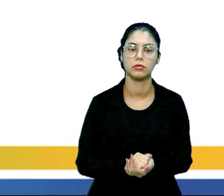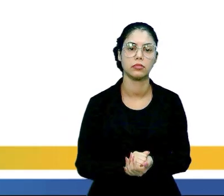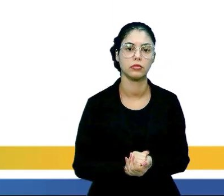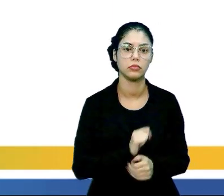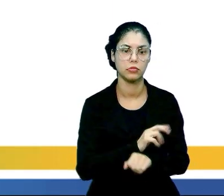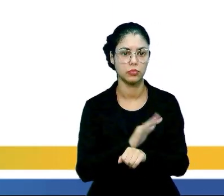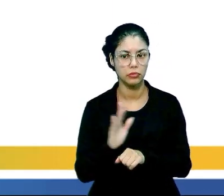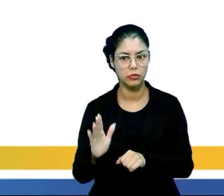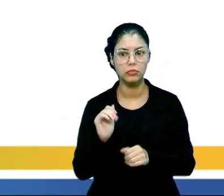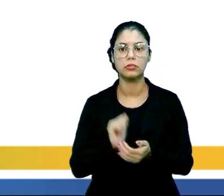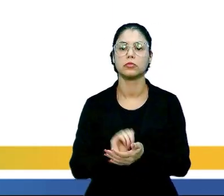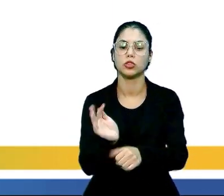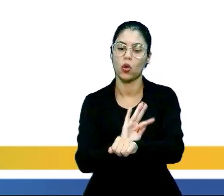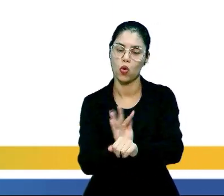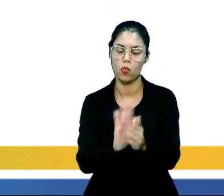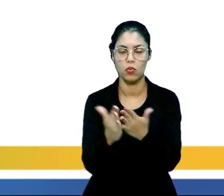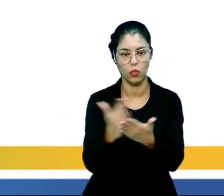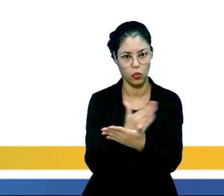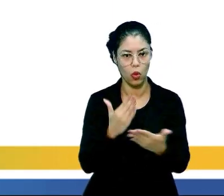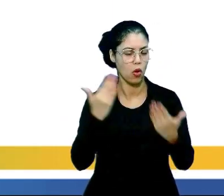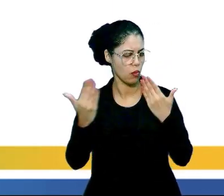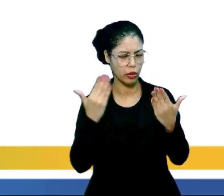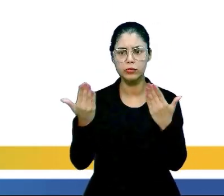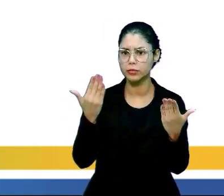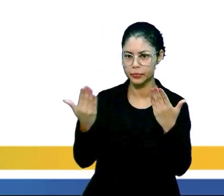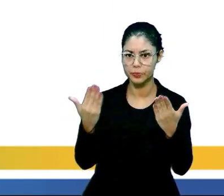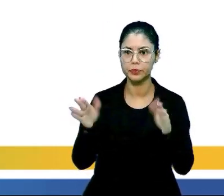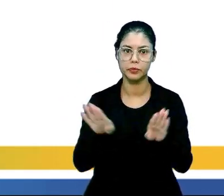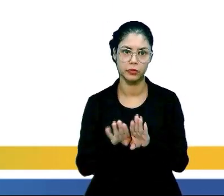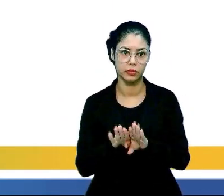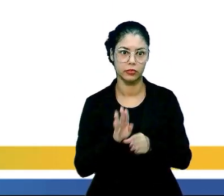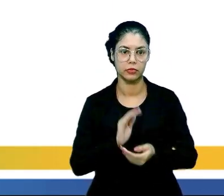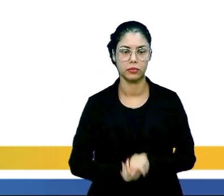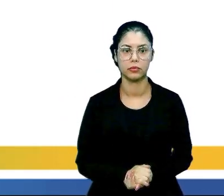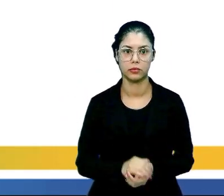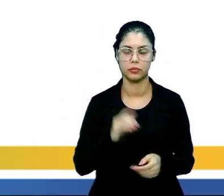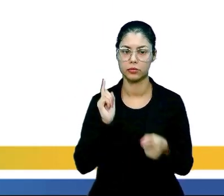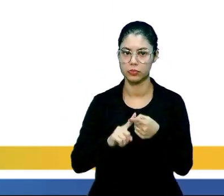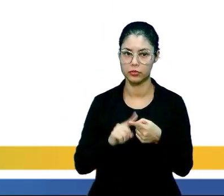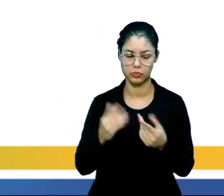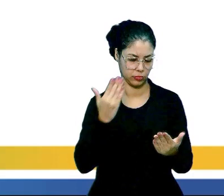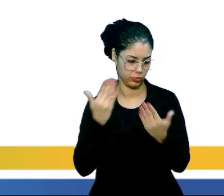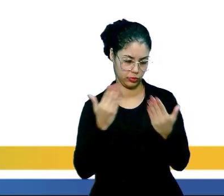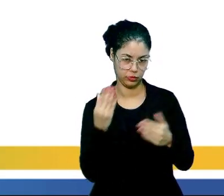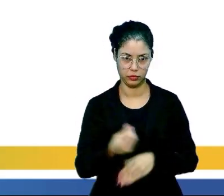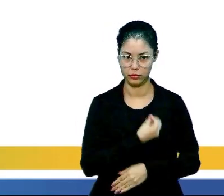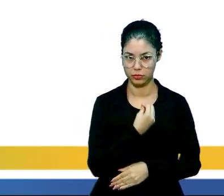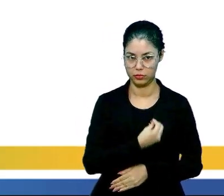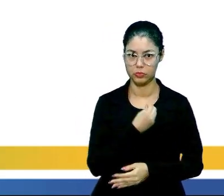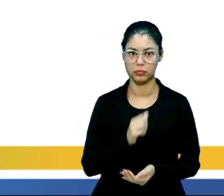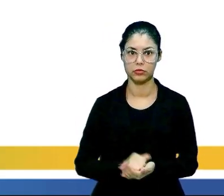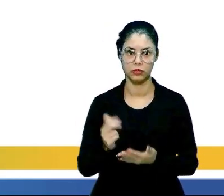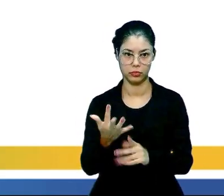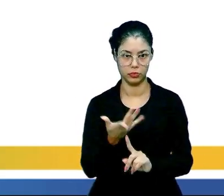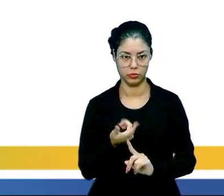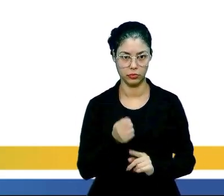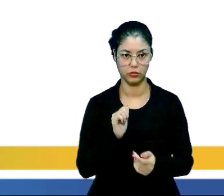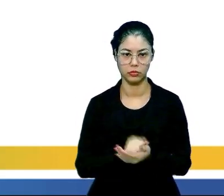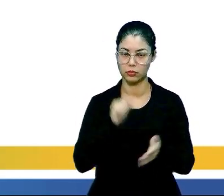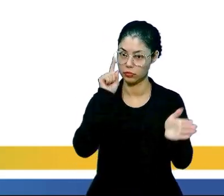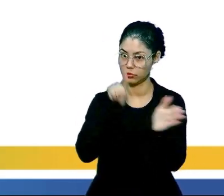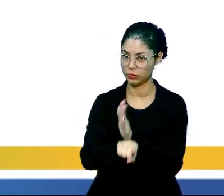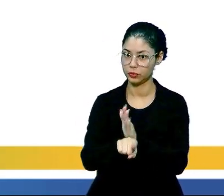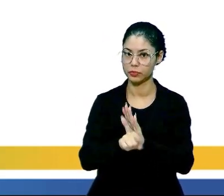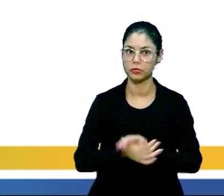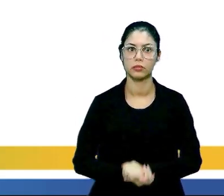a séries, filmes e obras literárias, não deixa de ser por comparação também, porque nós estamos comparando a vida à arte. Por